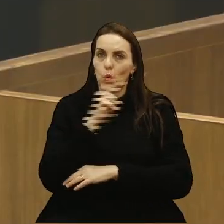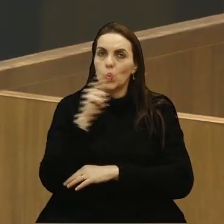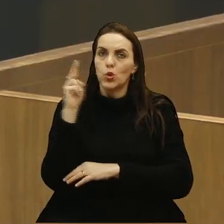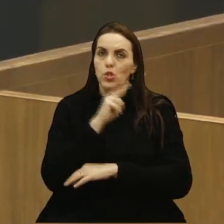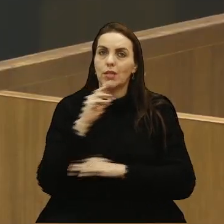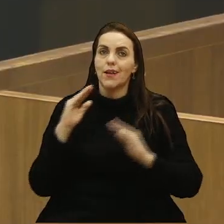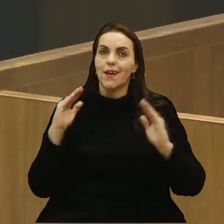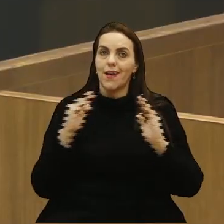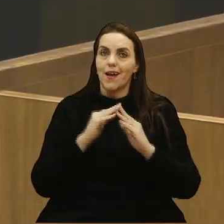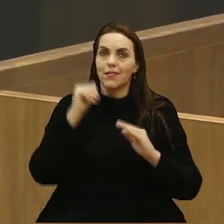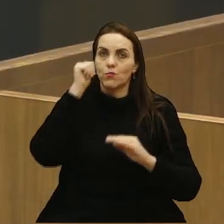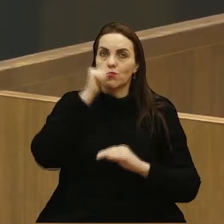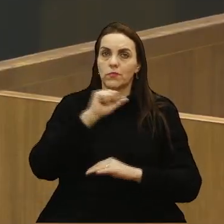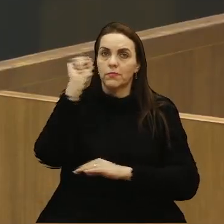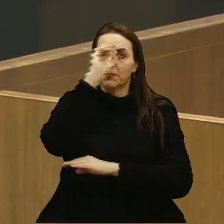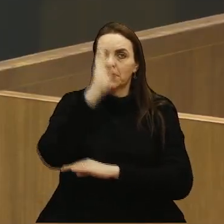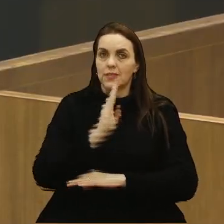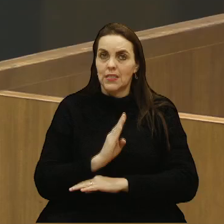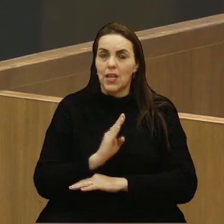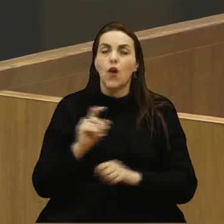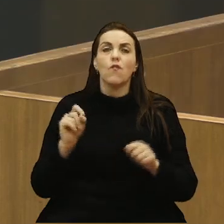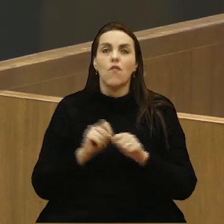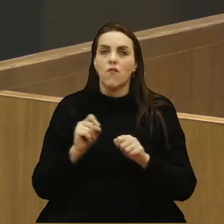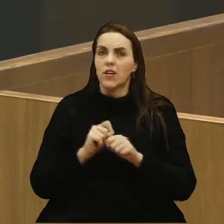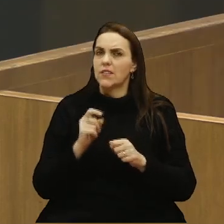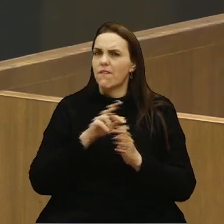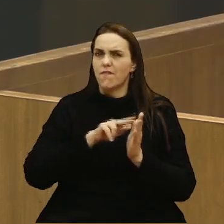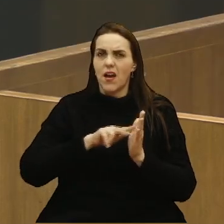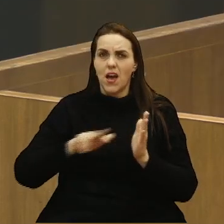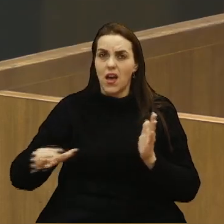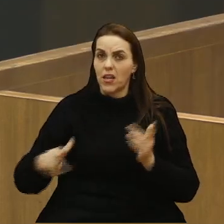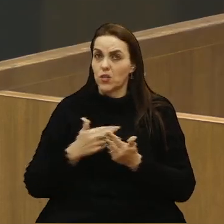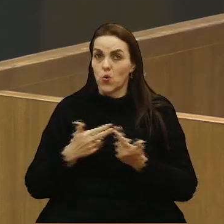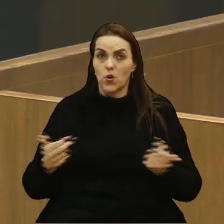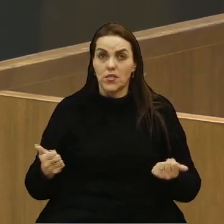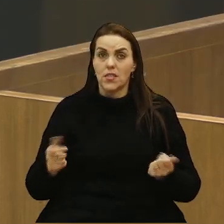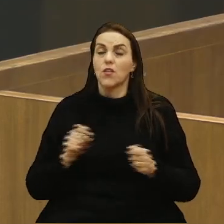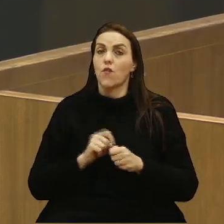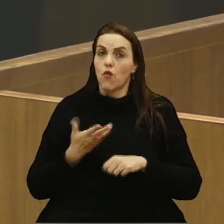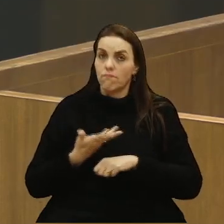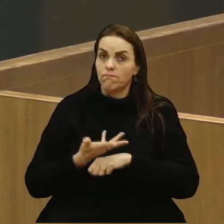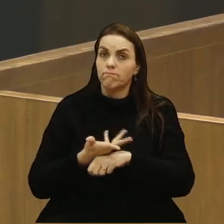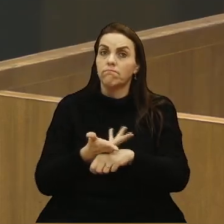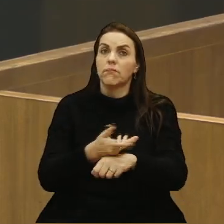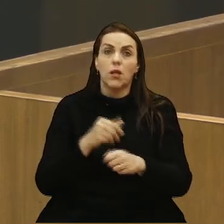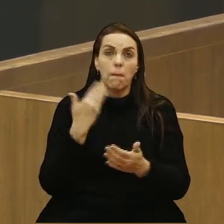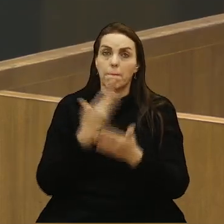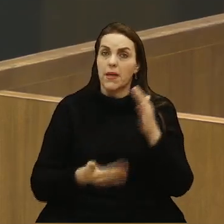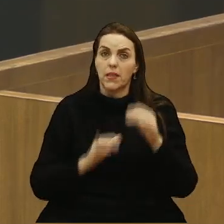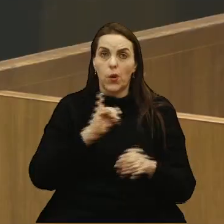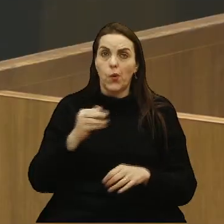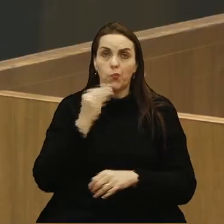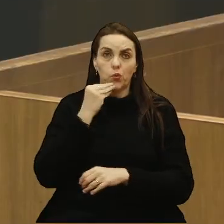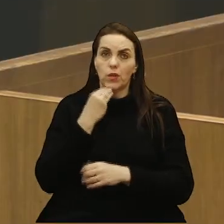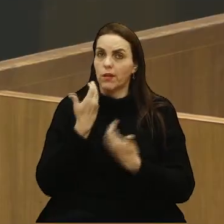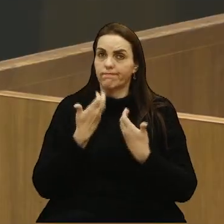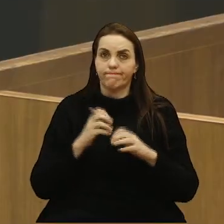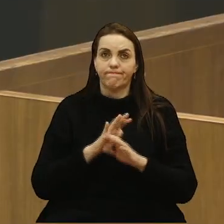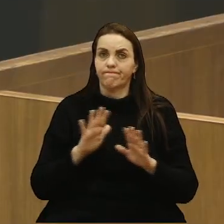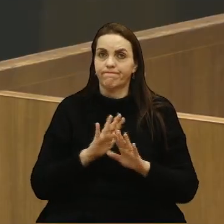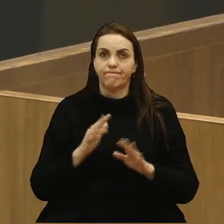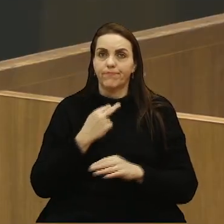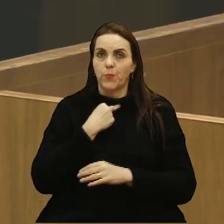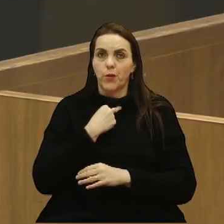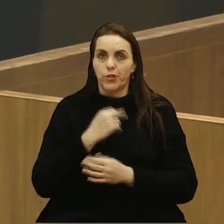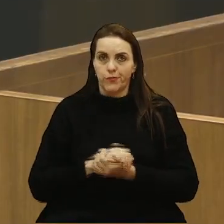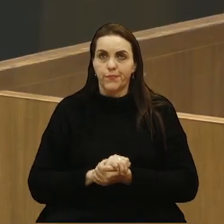da Mulher Brasileira. Vou fazer várias coisas, vou correr, porque não dá para a gente perder essa oportunidade.